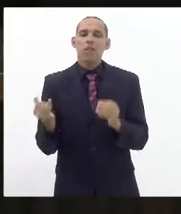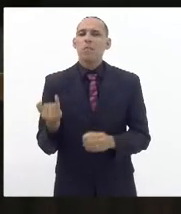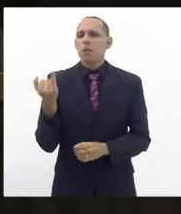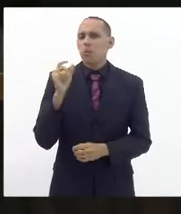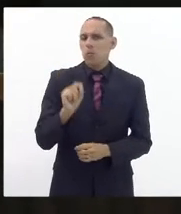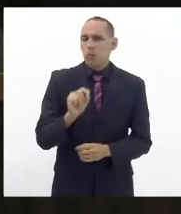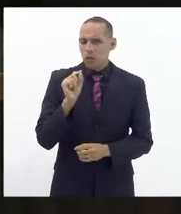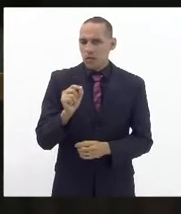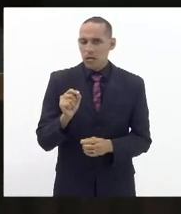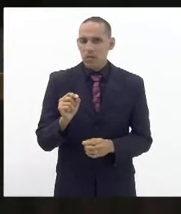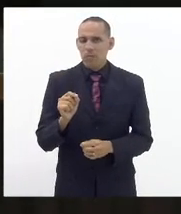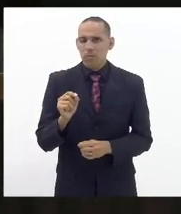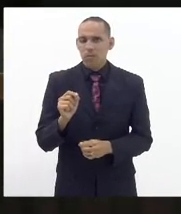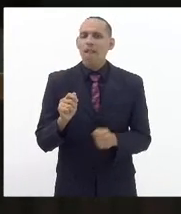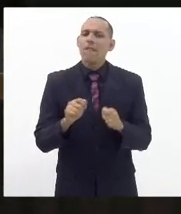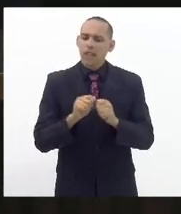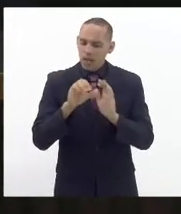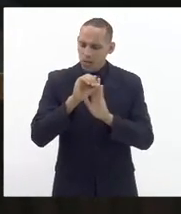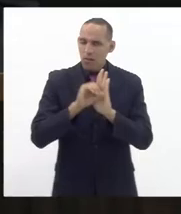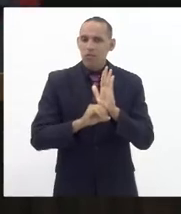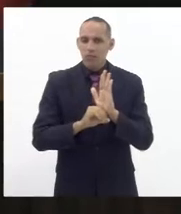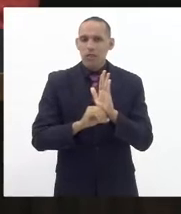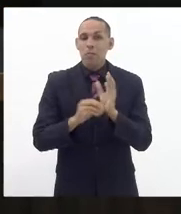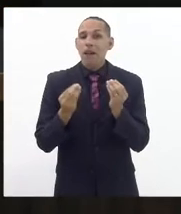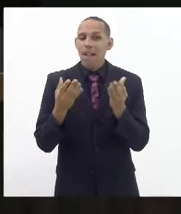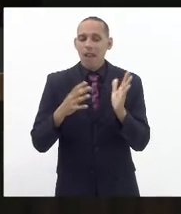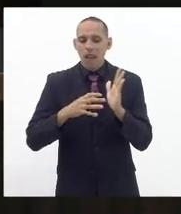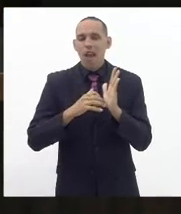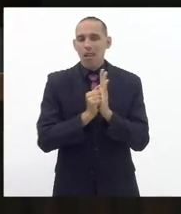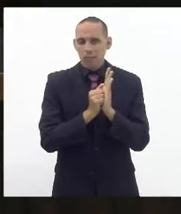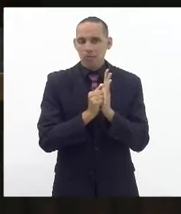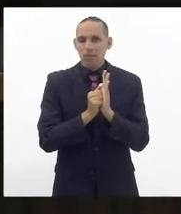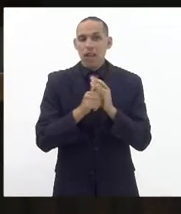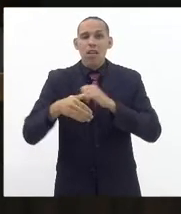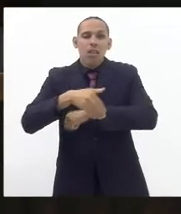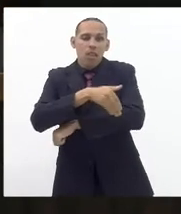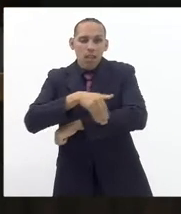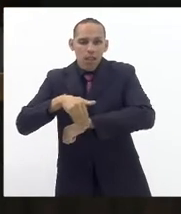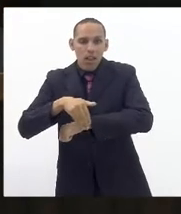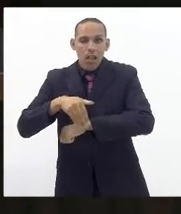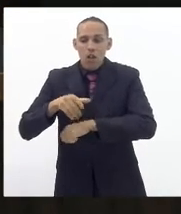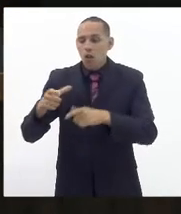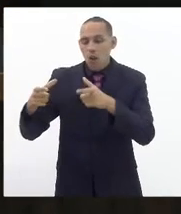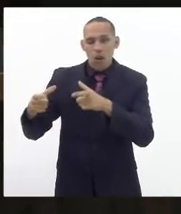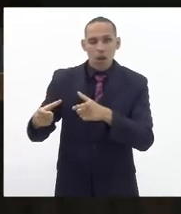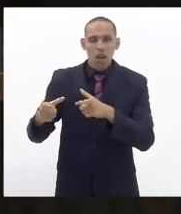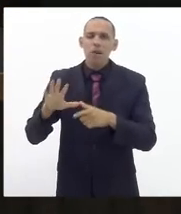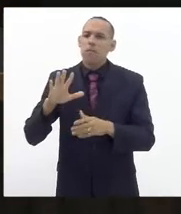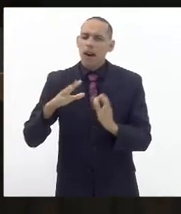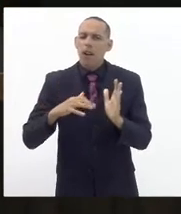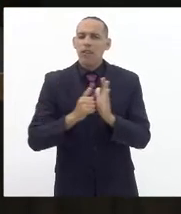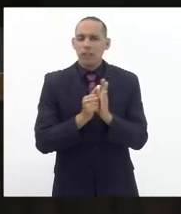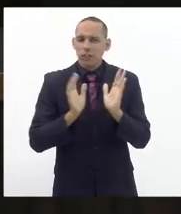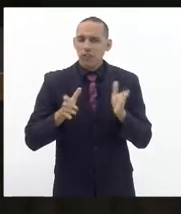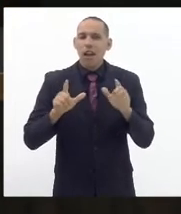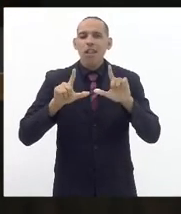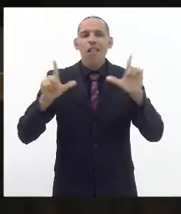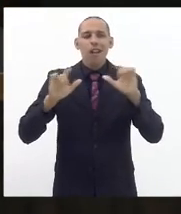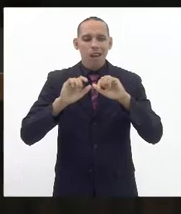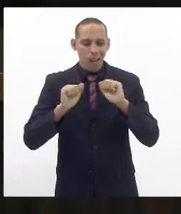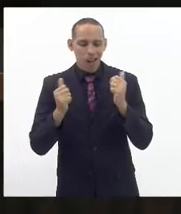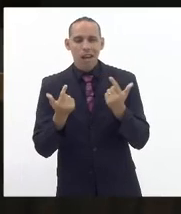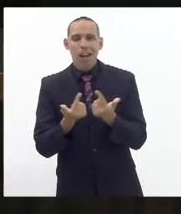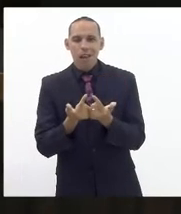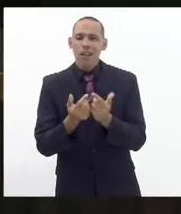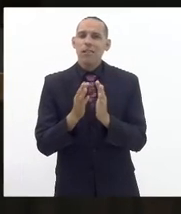só fazer um ofício para, sim, registrar endereço, ponto, mas aí já fica registrada a TV Alerge,